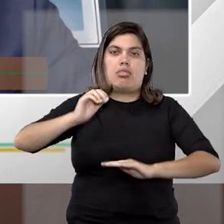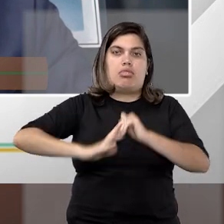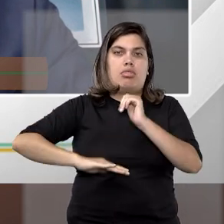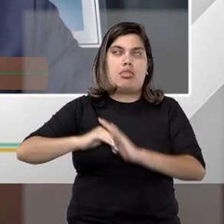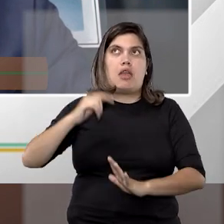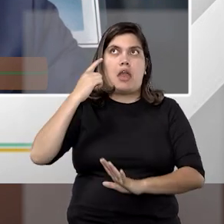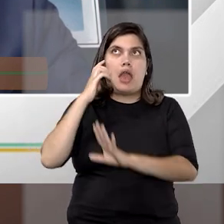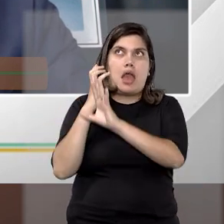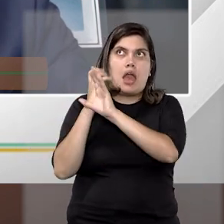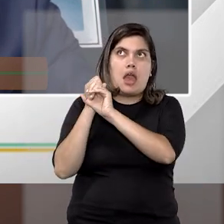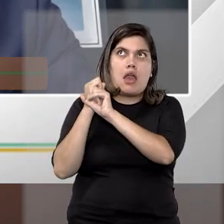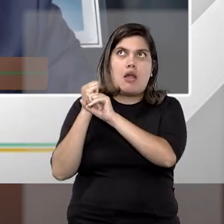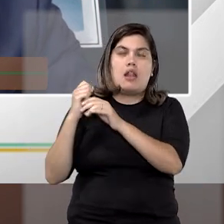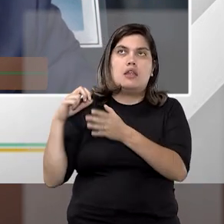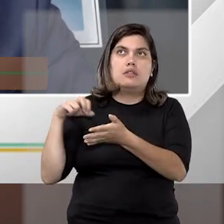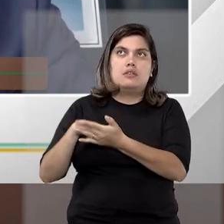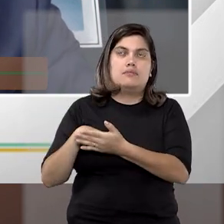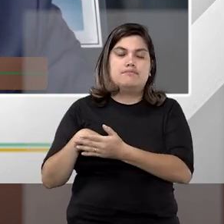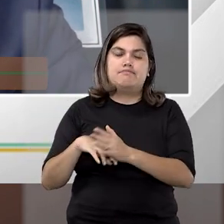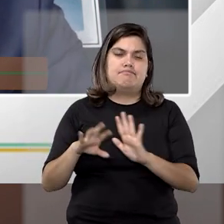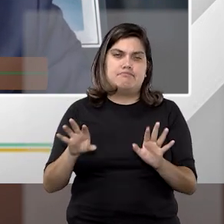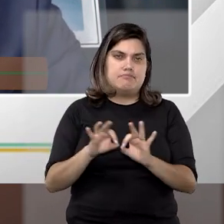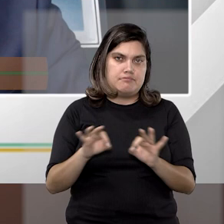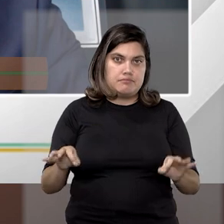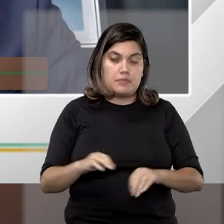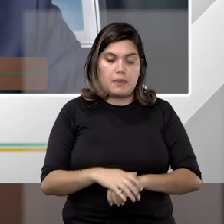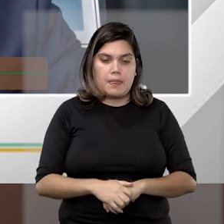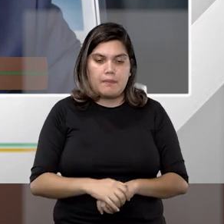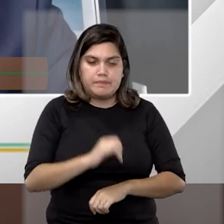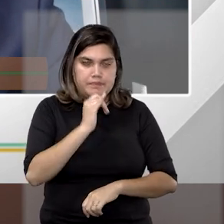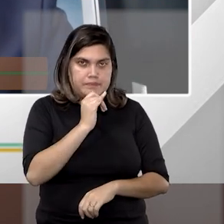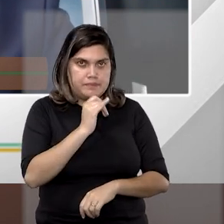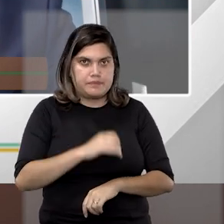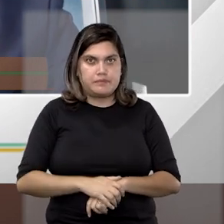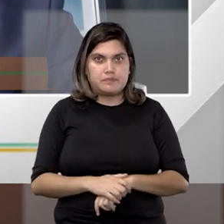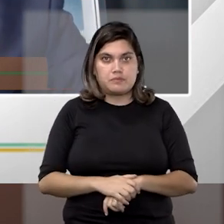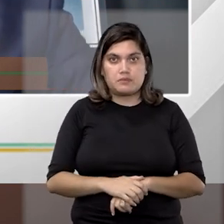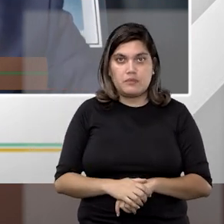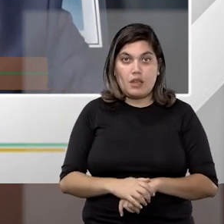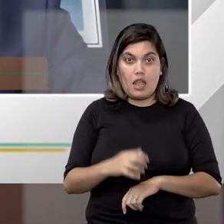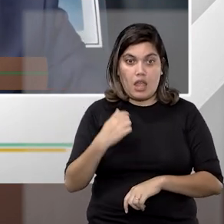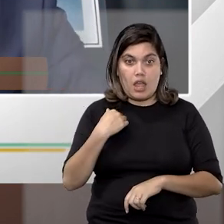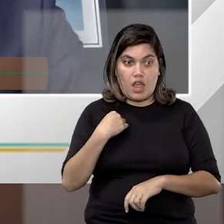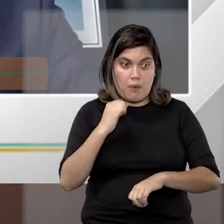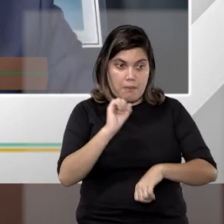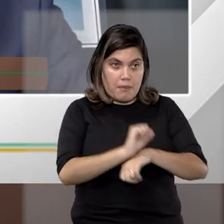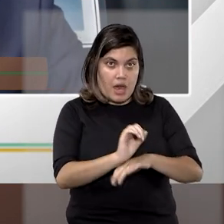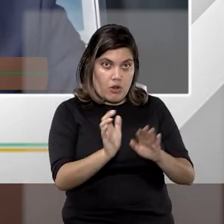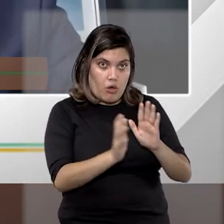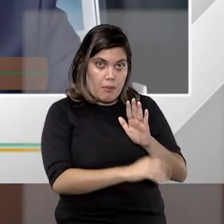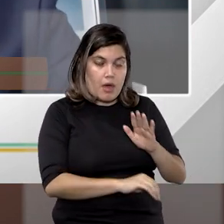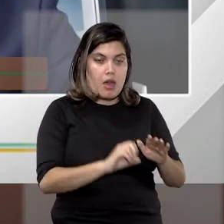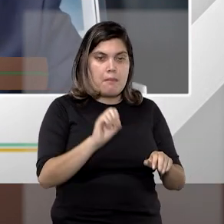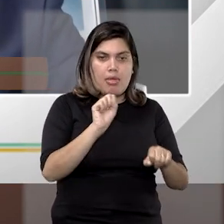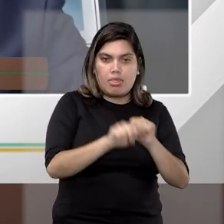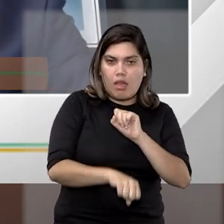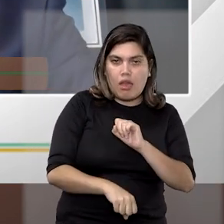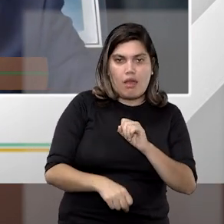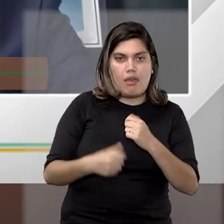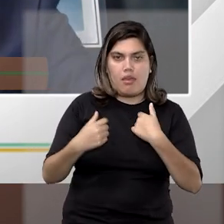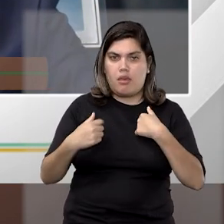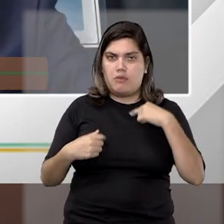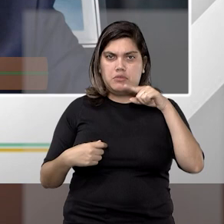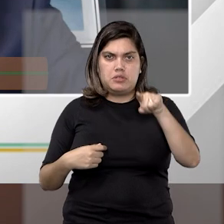é calculando a pena desse crime para simplificar eu não deixe de roubar